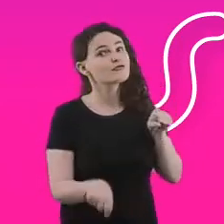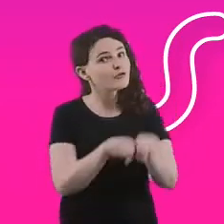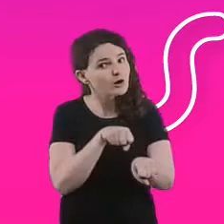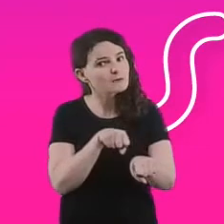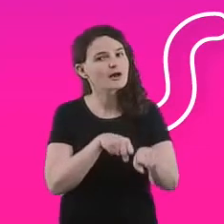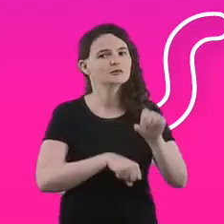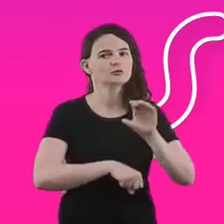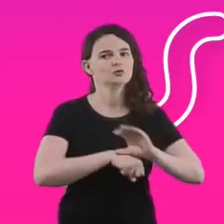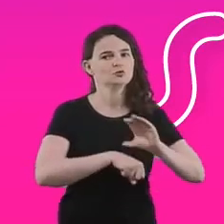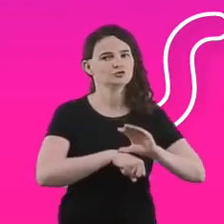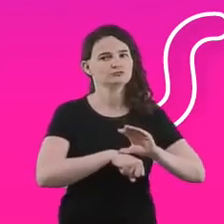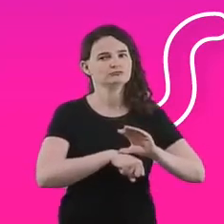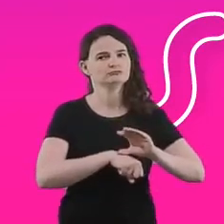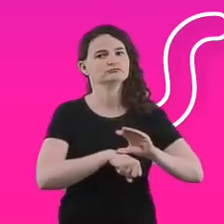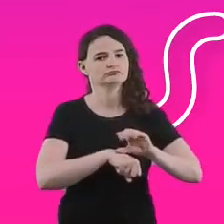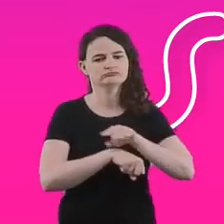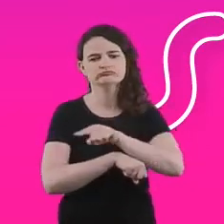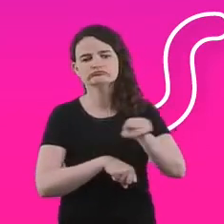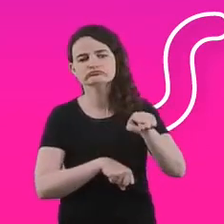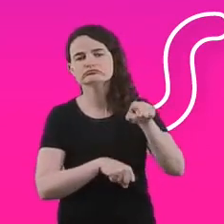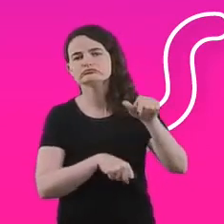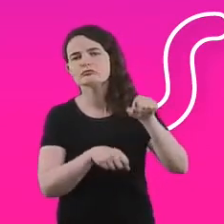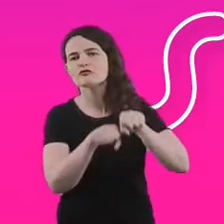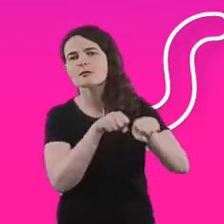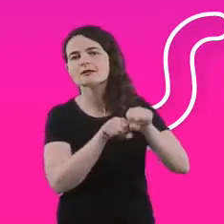um universo de professores de educação física no